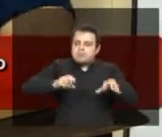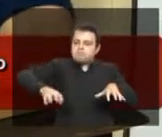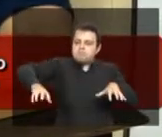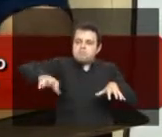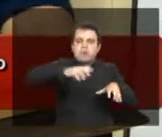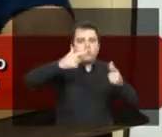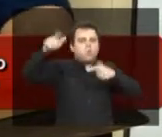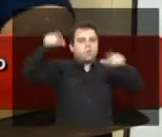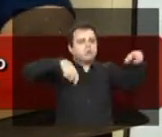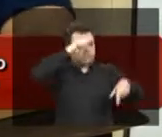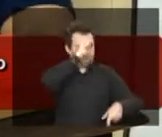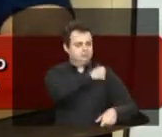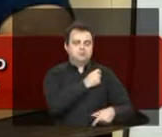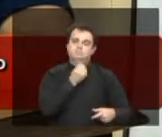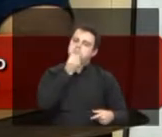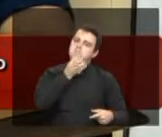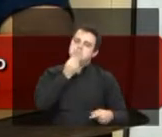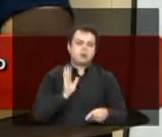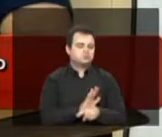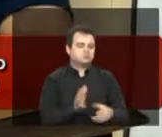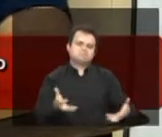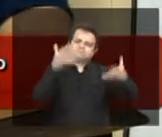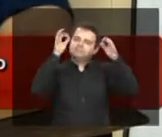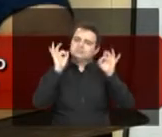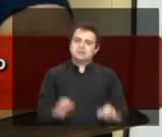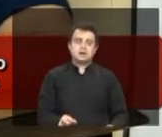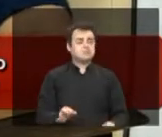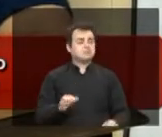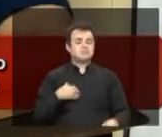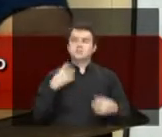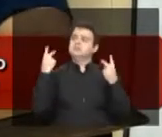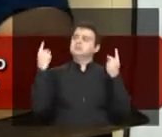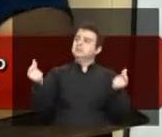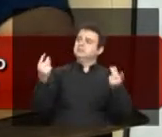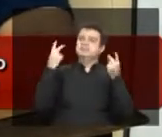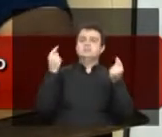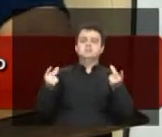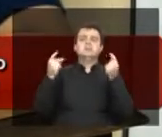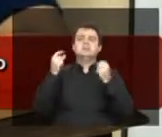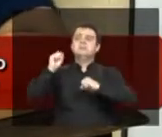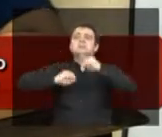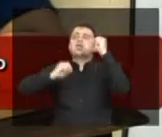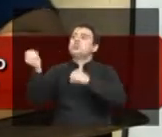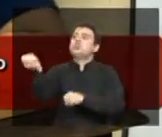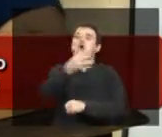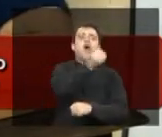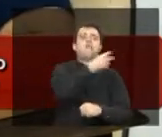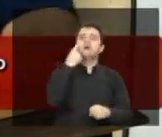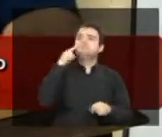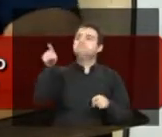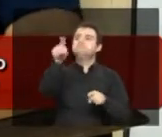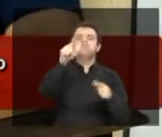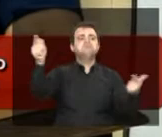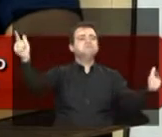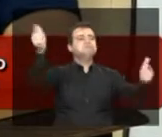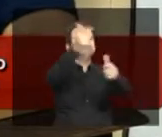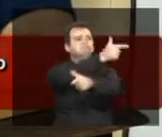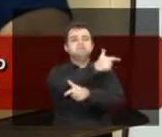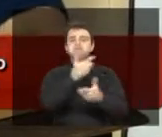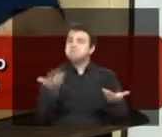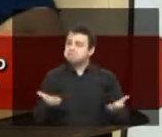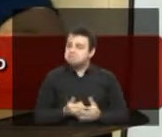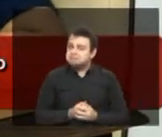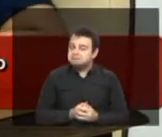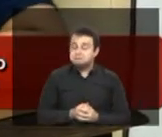tempo que Rio Preto, que eu não vejo aqui, grandes indústrias. Então eu falo, são ideias. Lembrando, pode